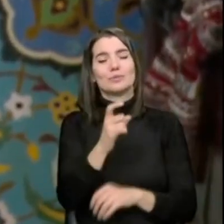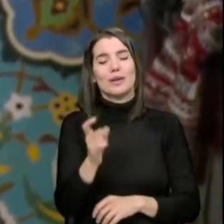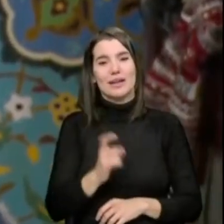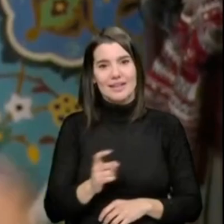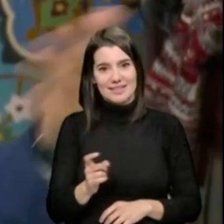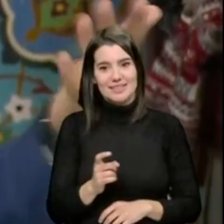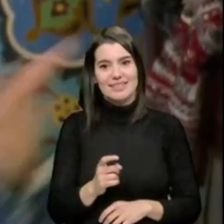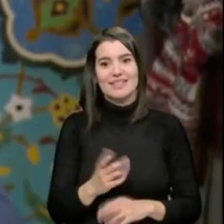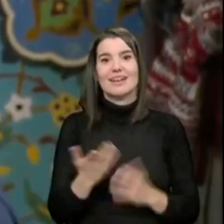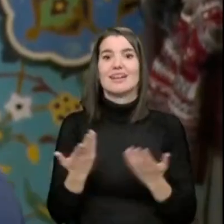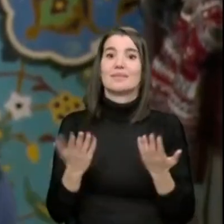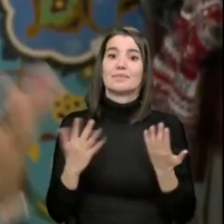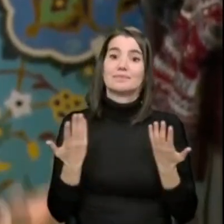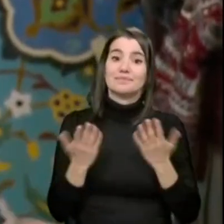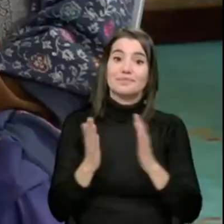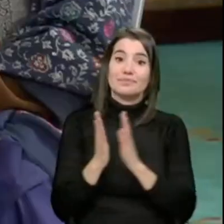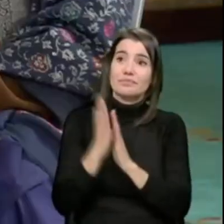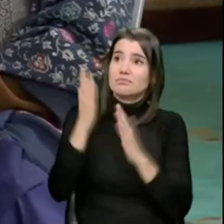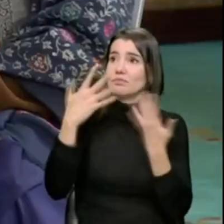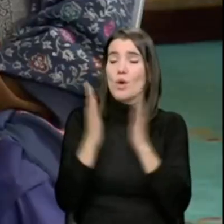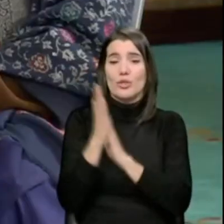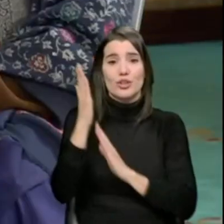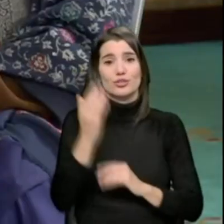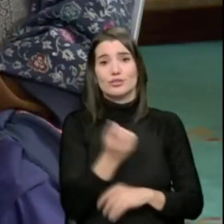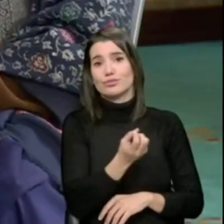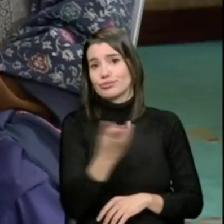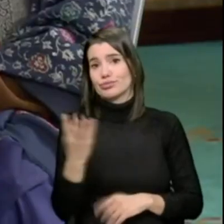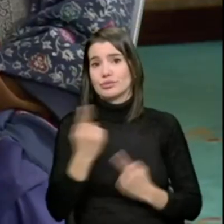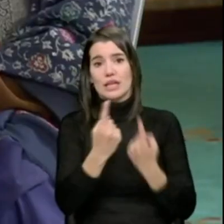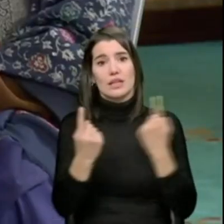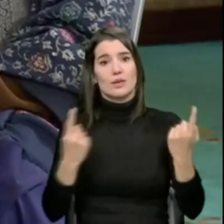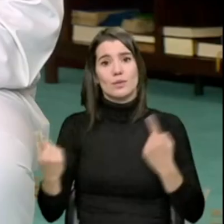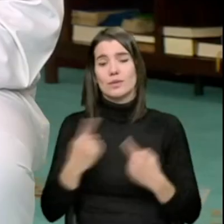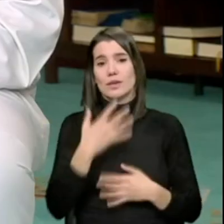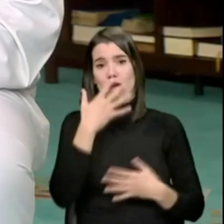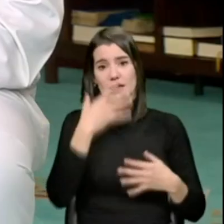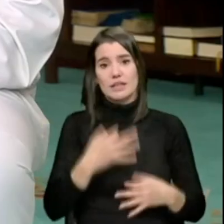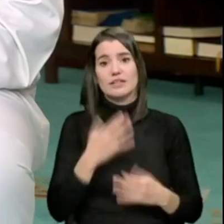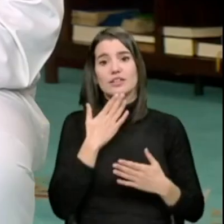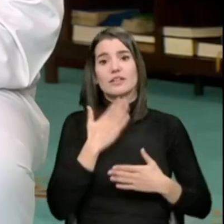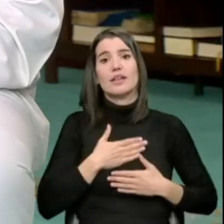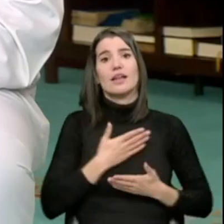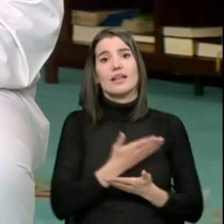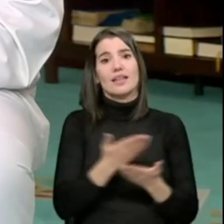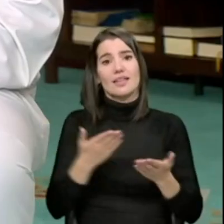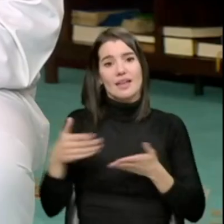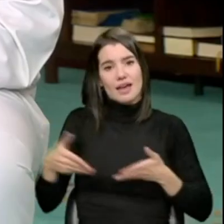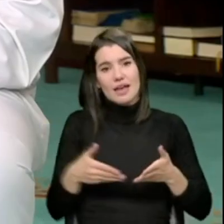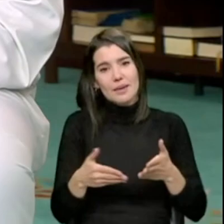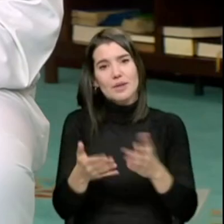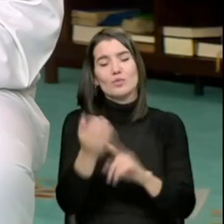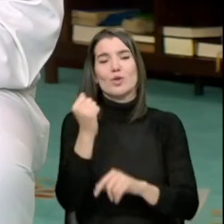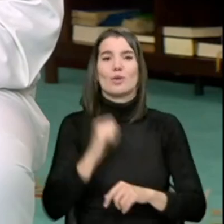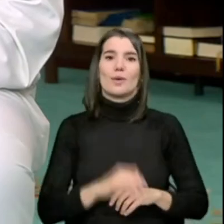e que o Deus, ou os deuses em cada um, acreditamos, nos façam percorrer esse